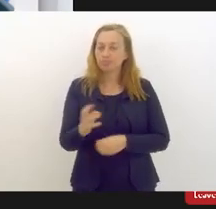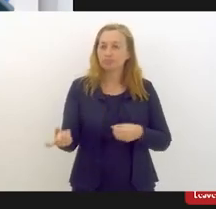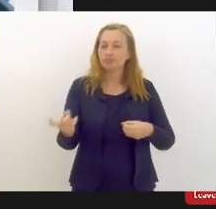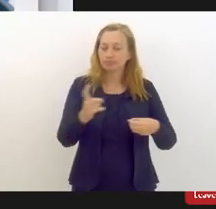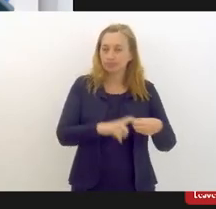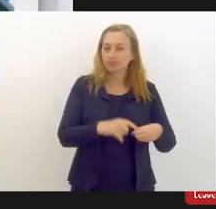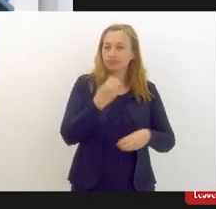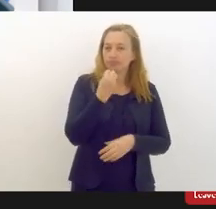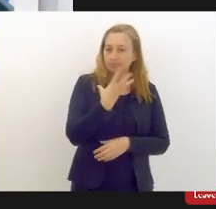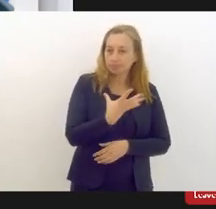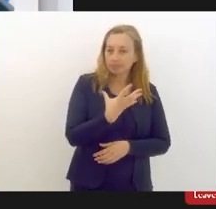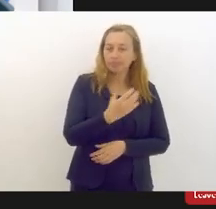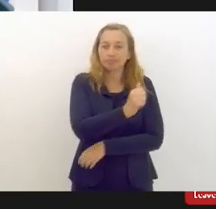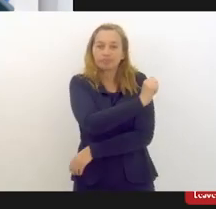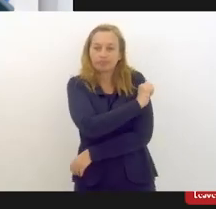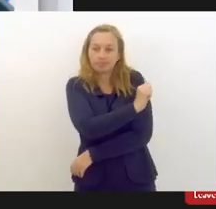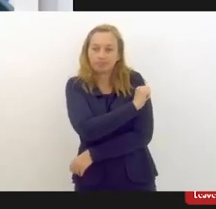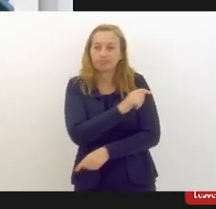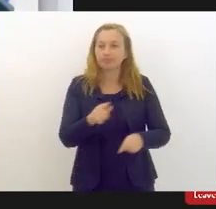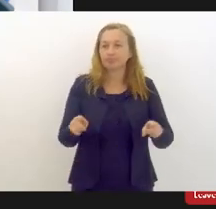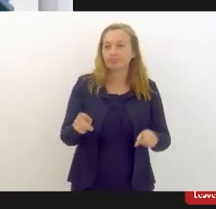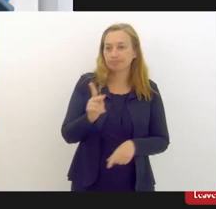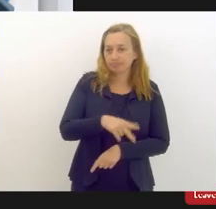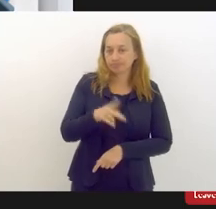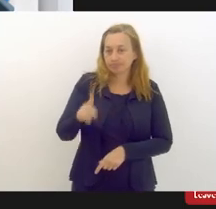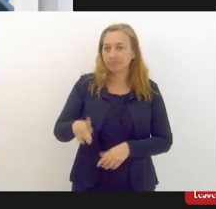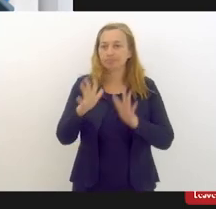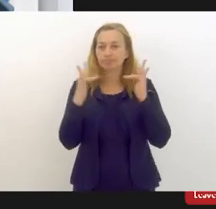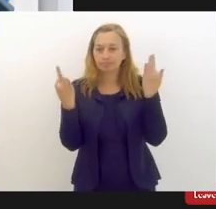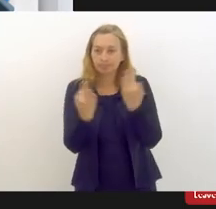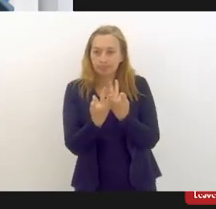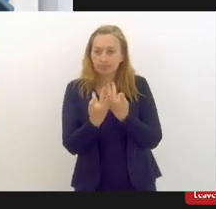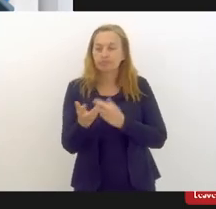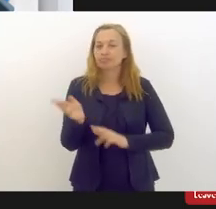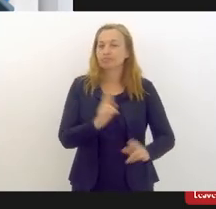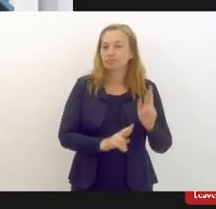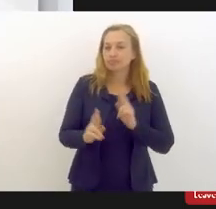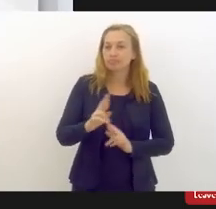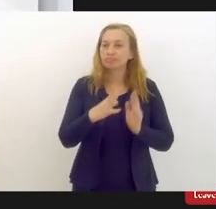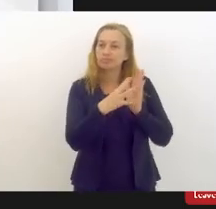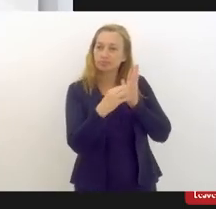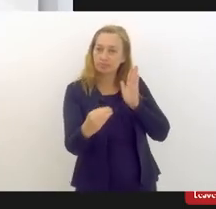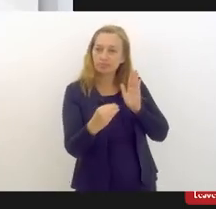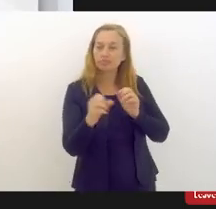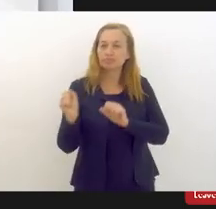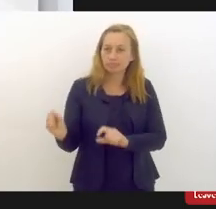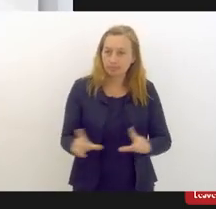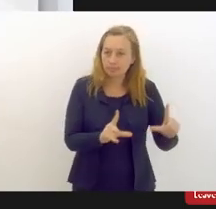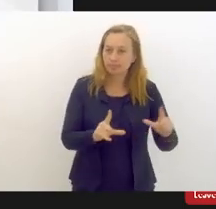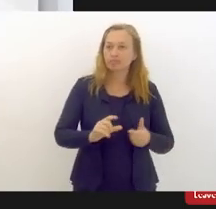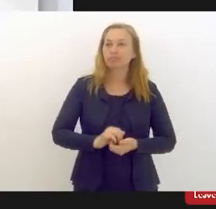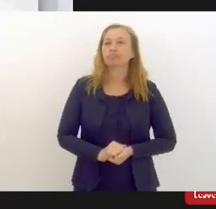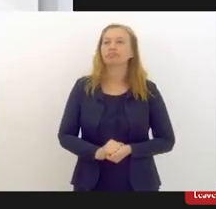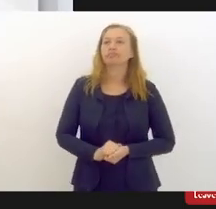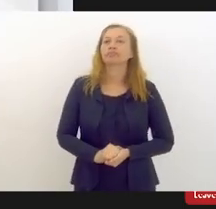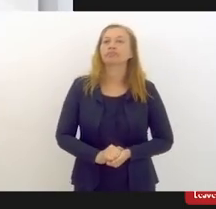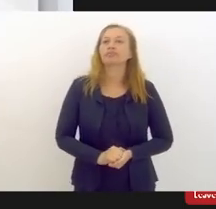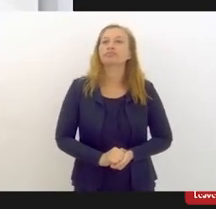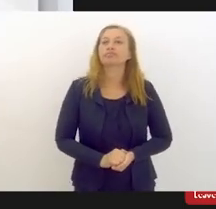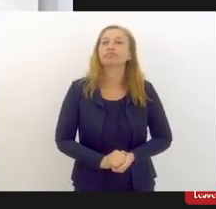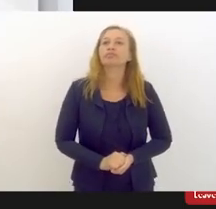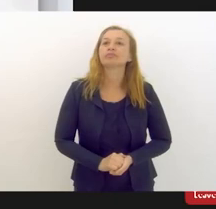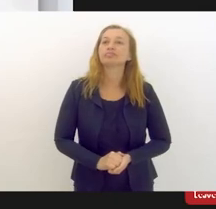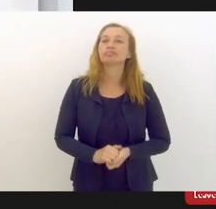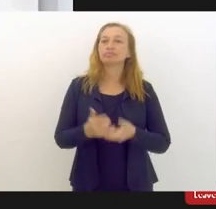muito satisfatório tanto de alunos quanto docentes e familiares em relação ao modelo, pode passar. Itinerário de